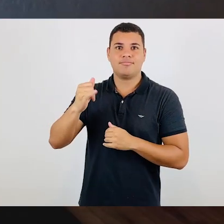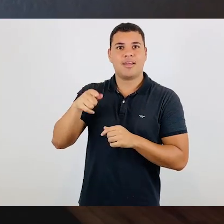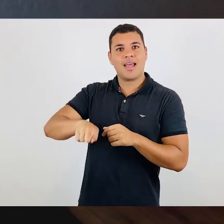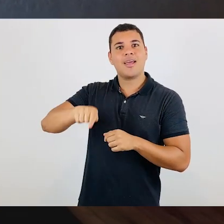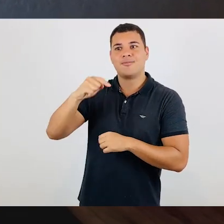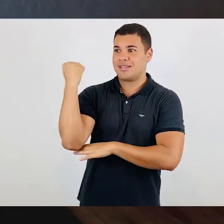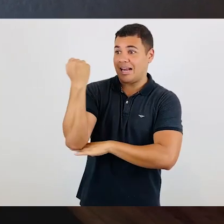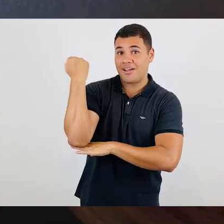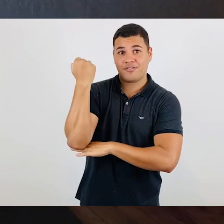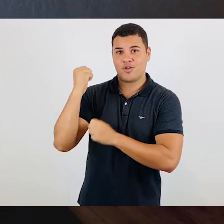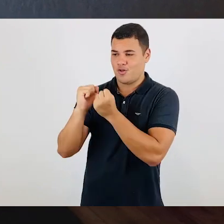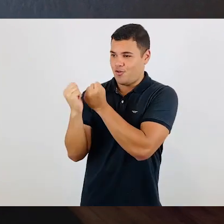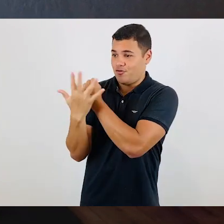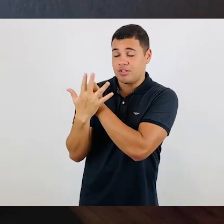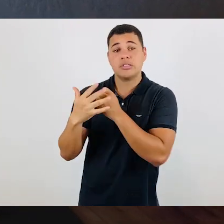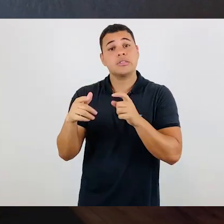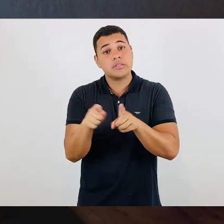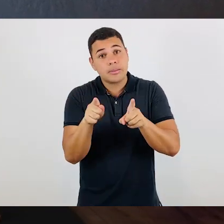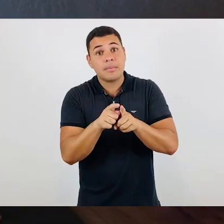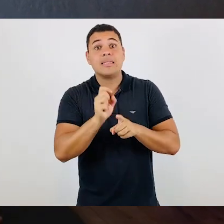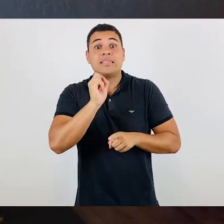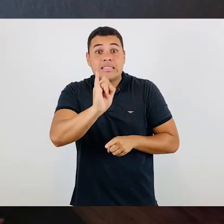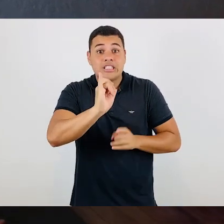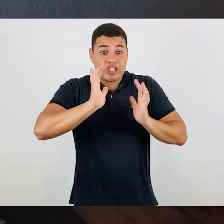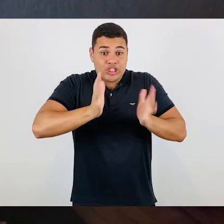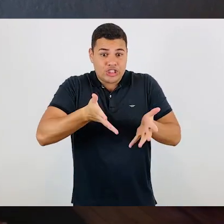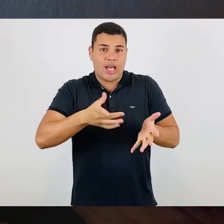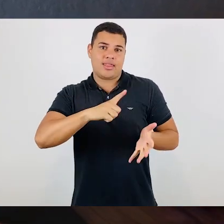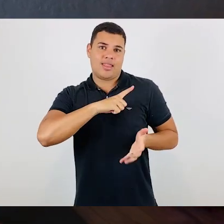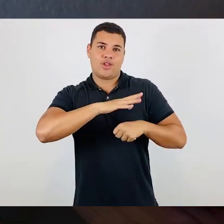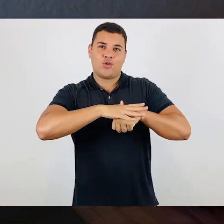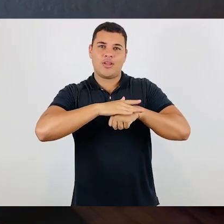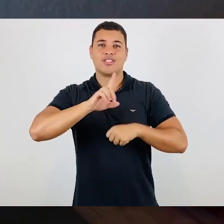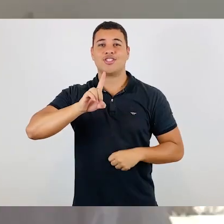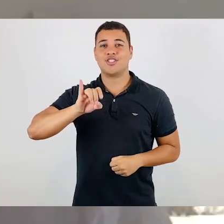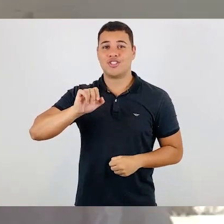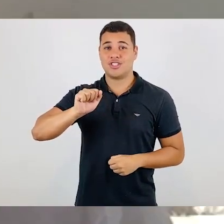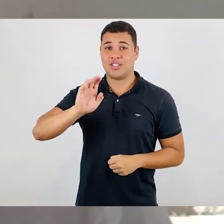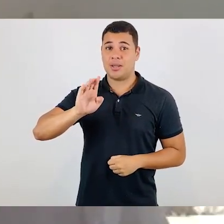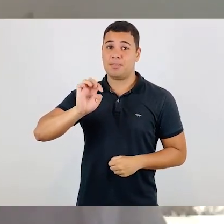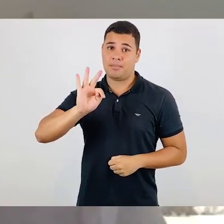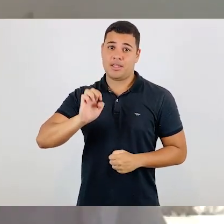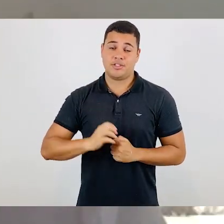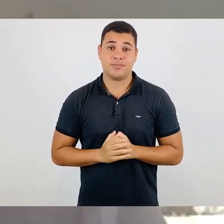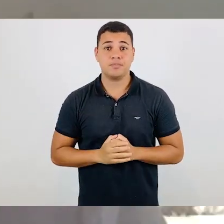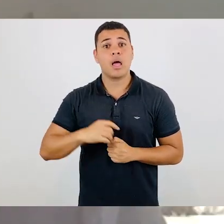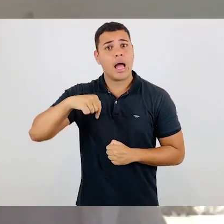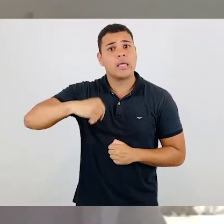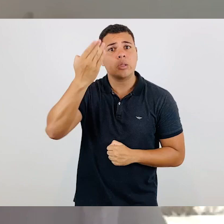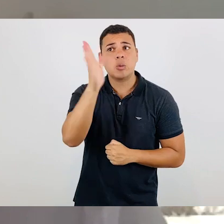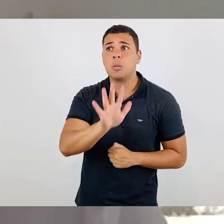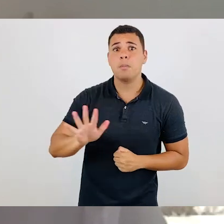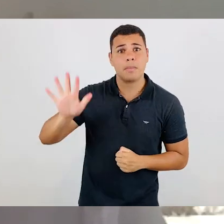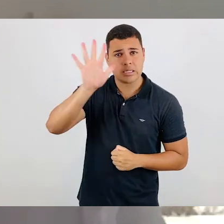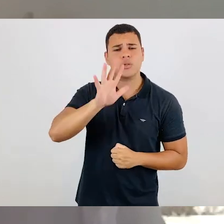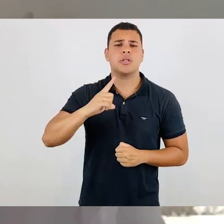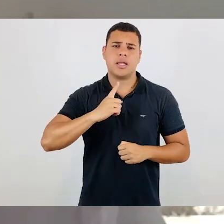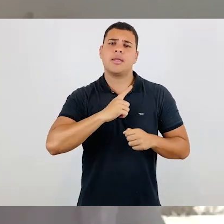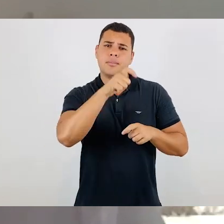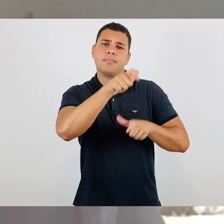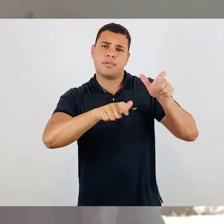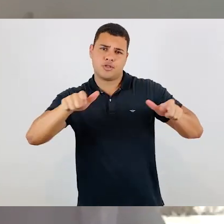de infecções como a Covid-19, principalmente se você tem diabetes? O diabetes ele é muito prevalente na nossa